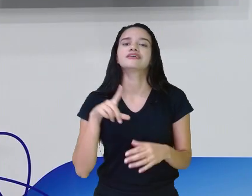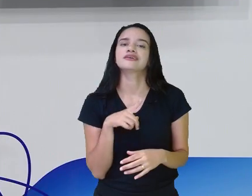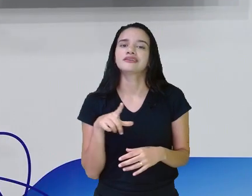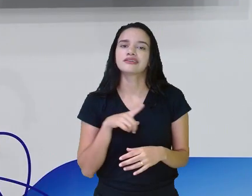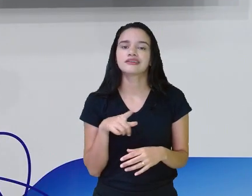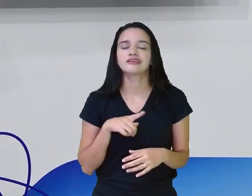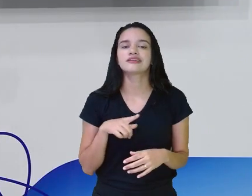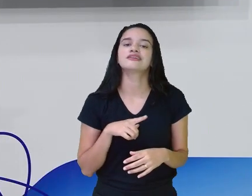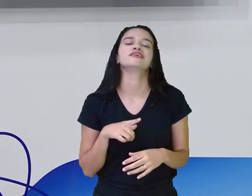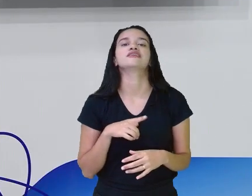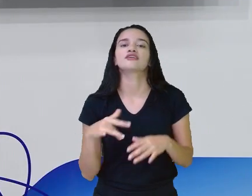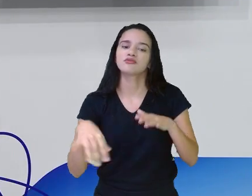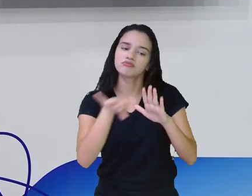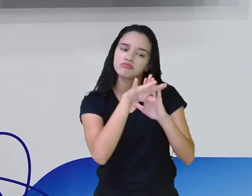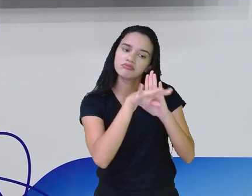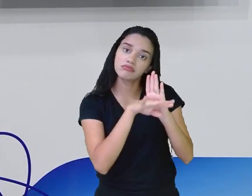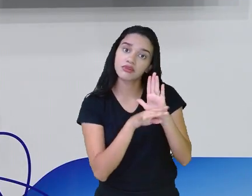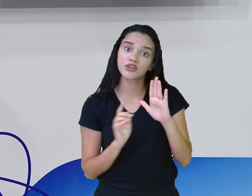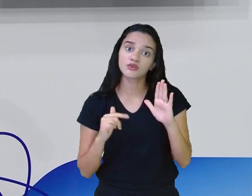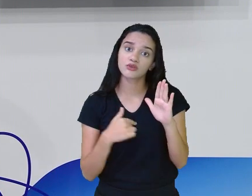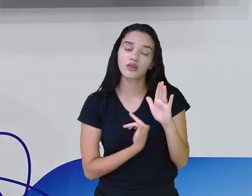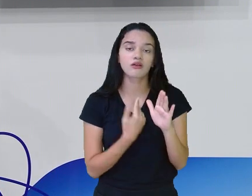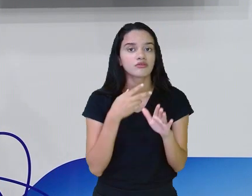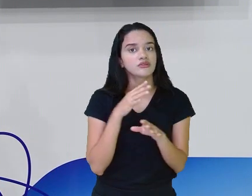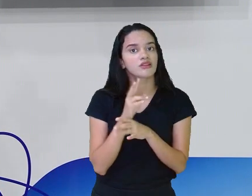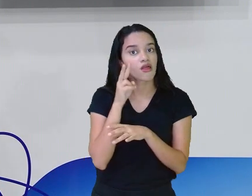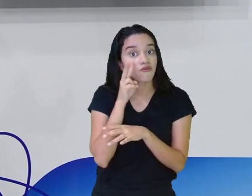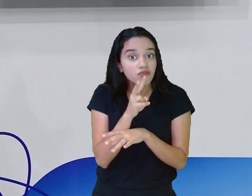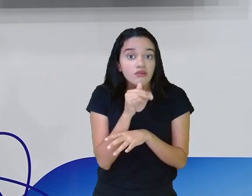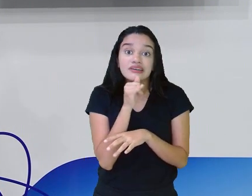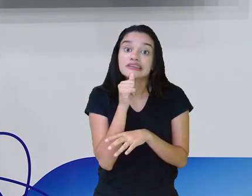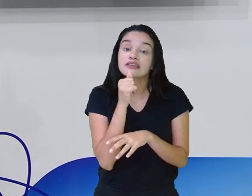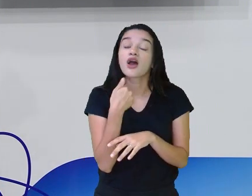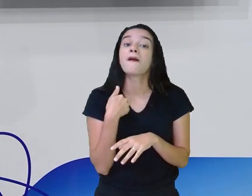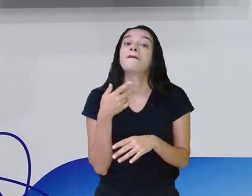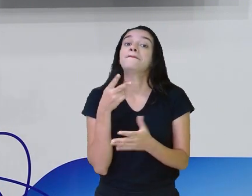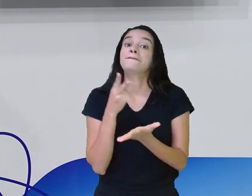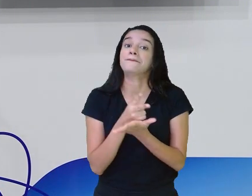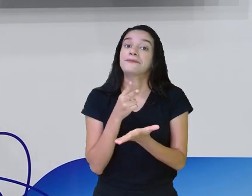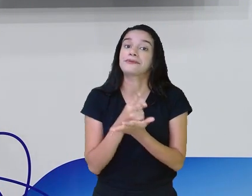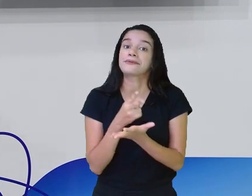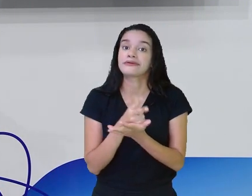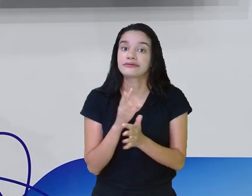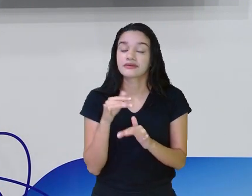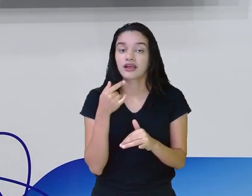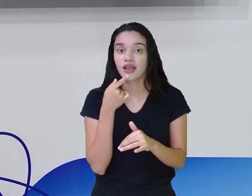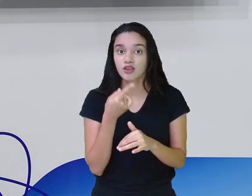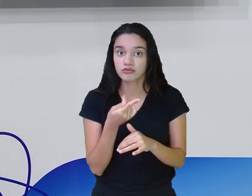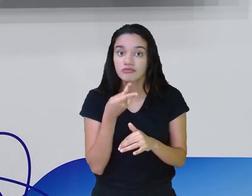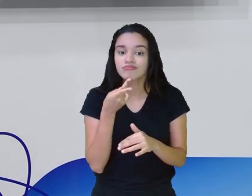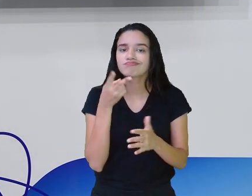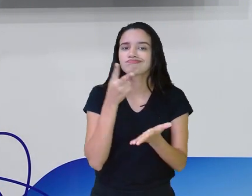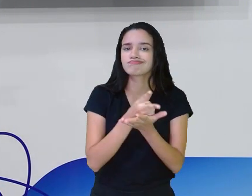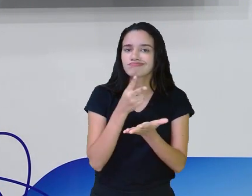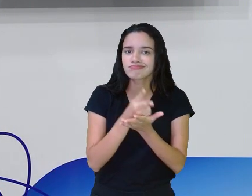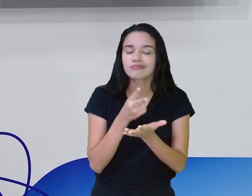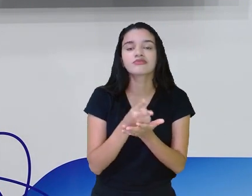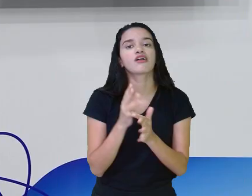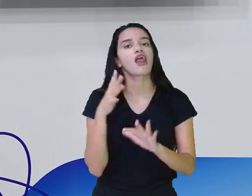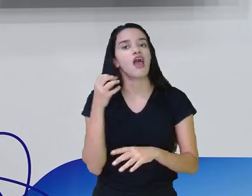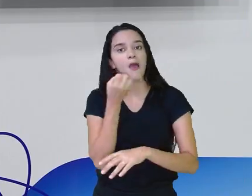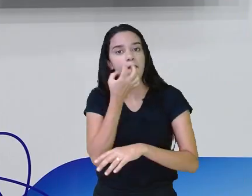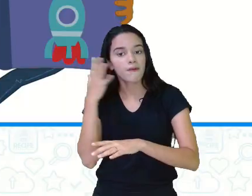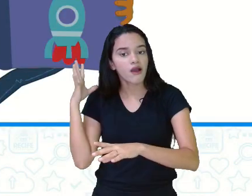alguns itens que nós ainda não havíamos trabalhado aqui. Por isso que eu sempre digo, é importante a gente revisar, porque